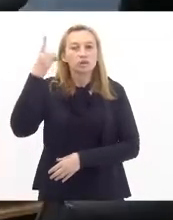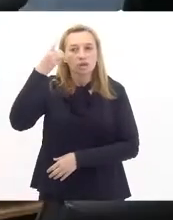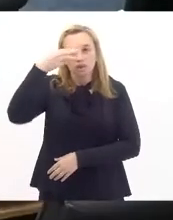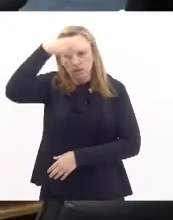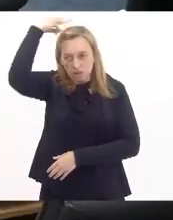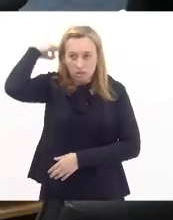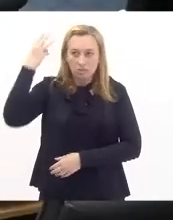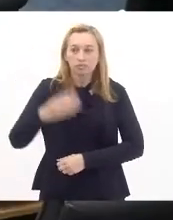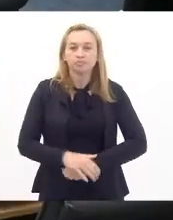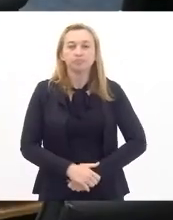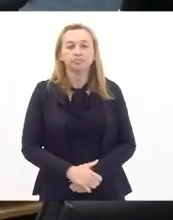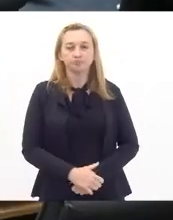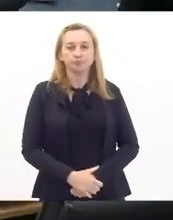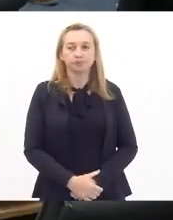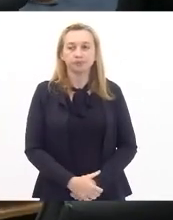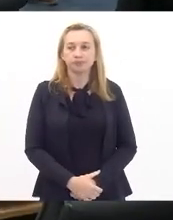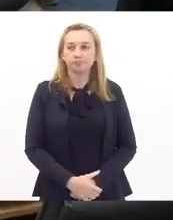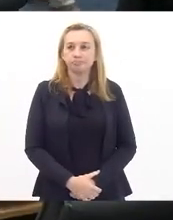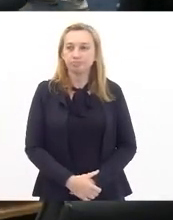Pacheco